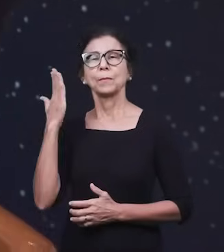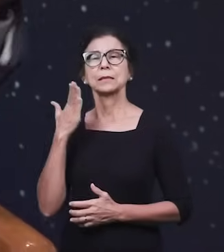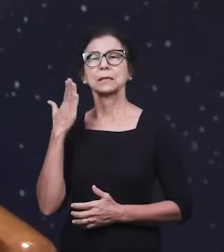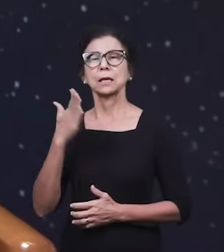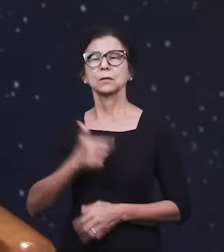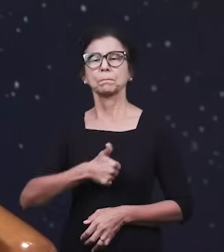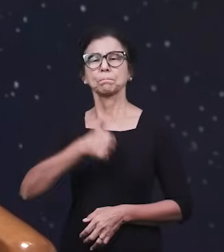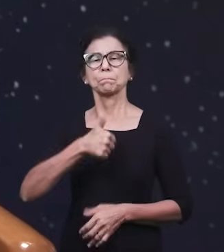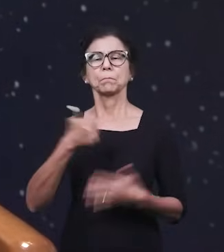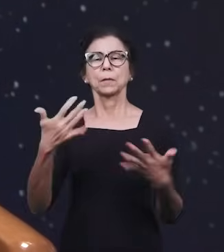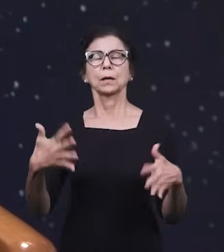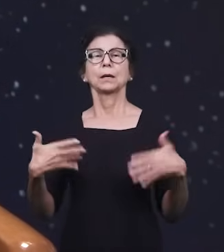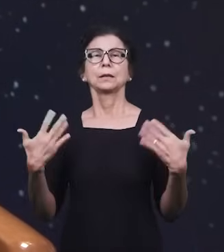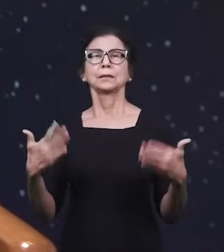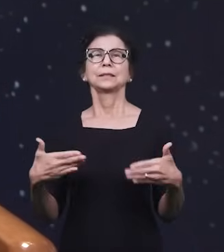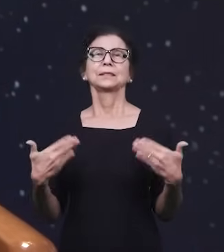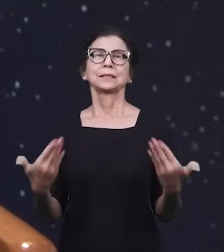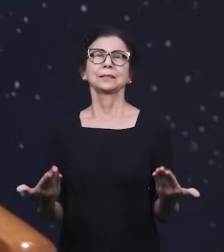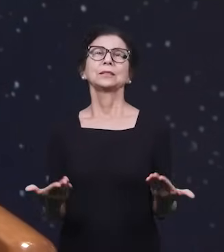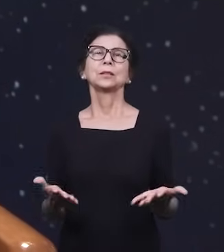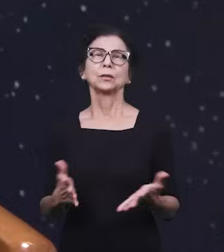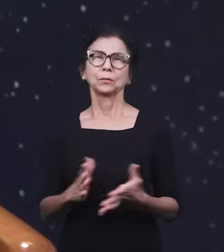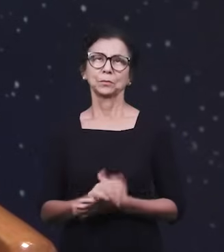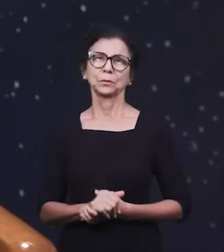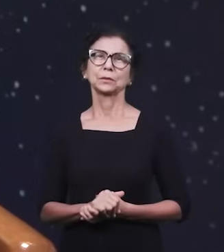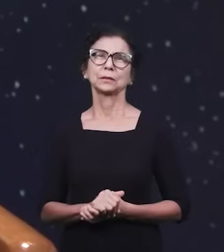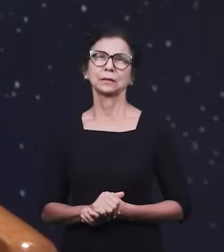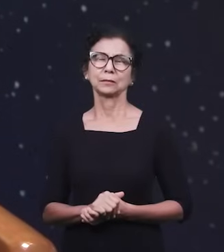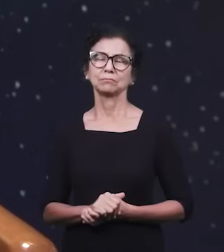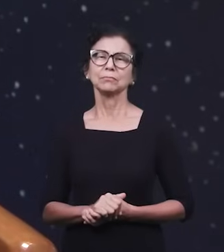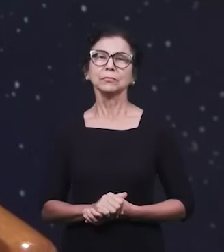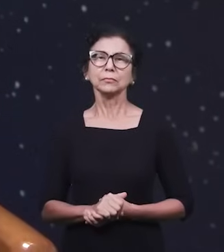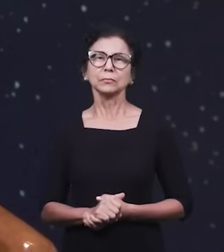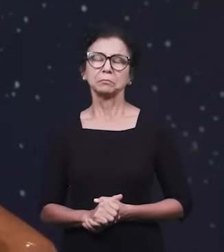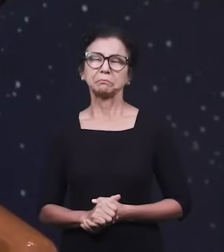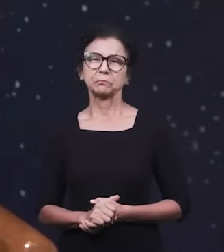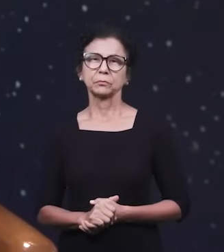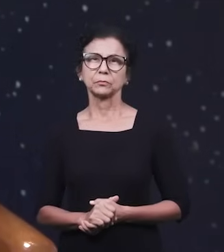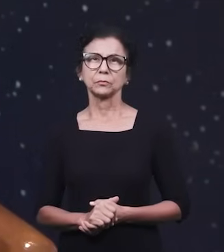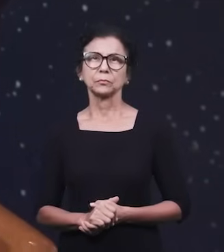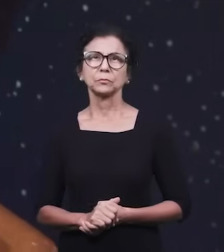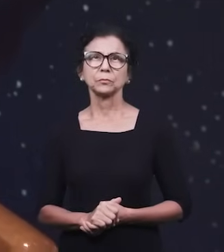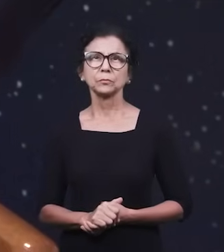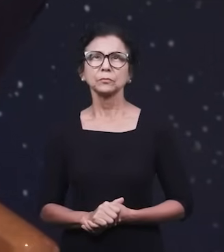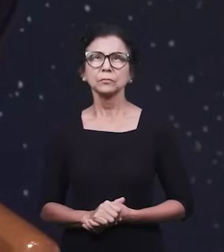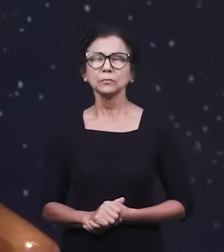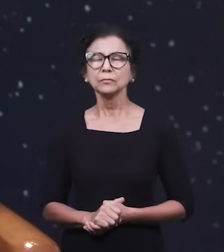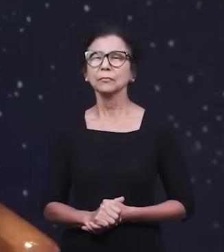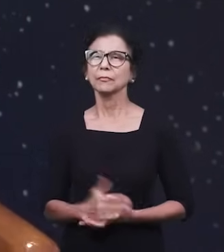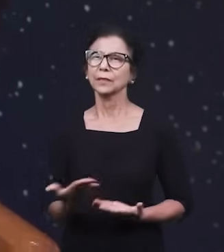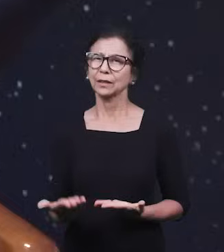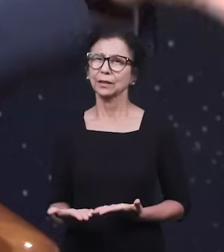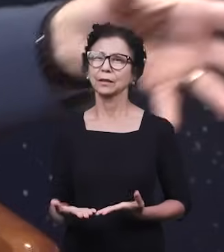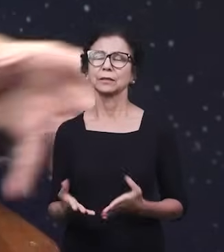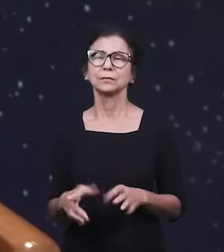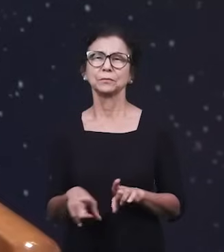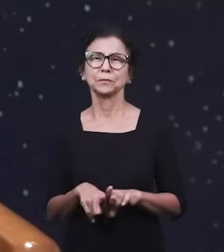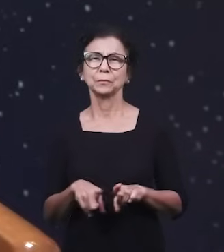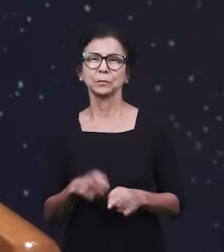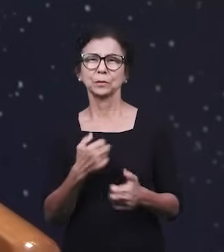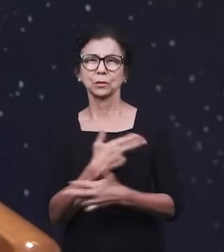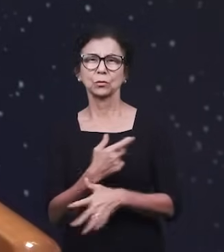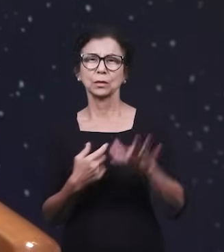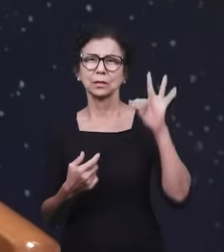algo positivo, e muito mais a religião, as coisas nesse sentido